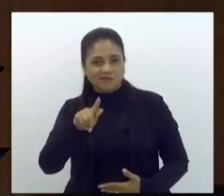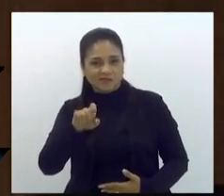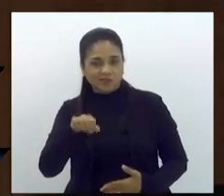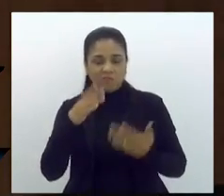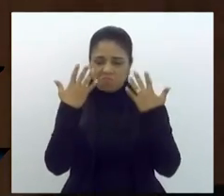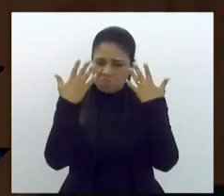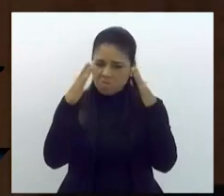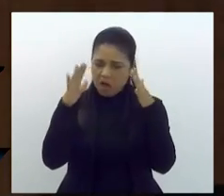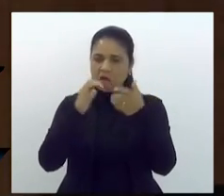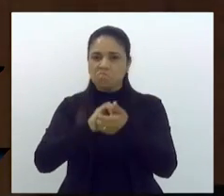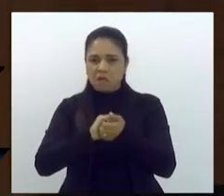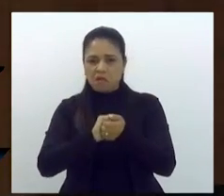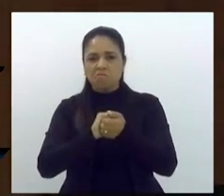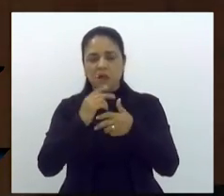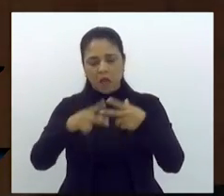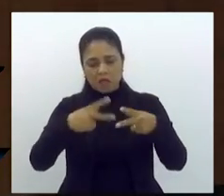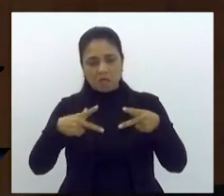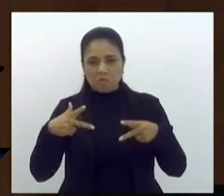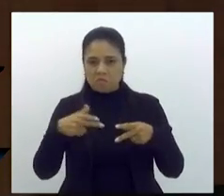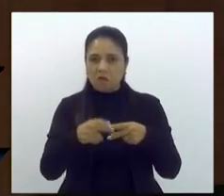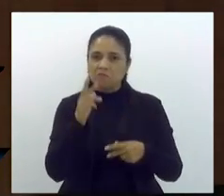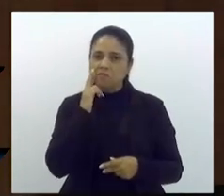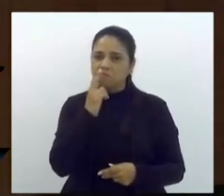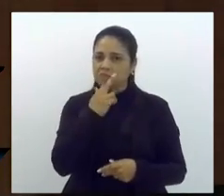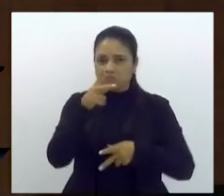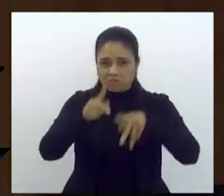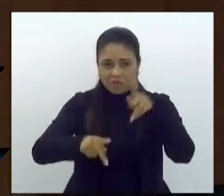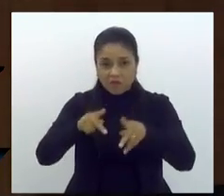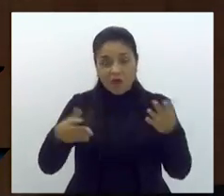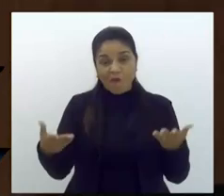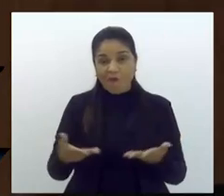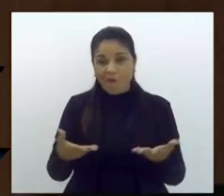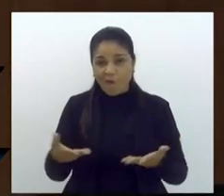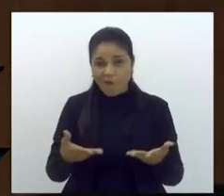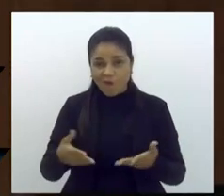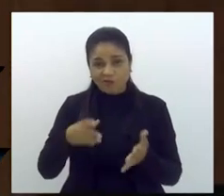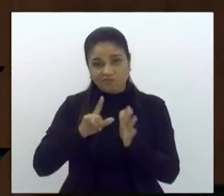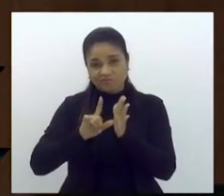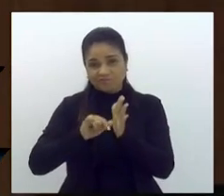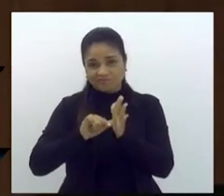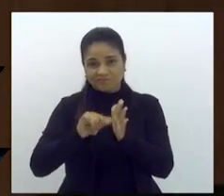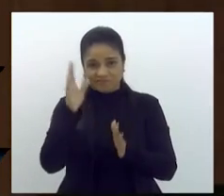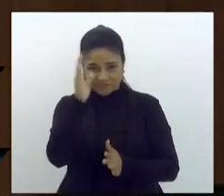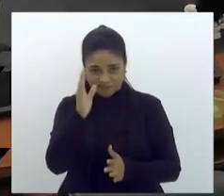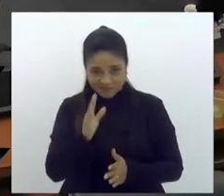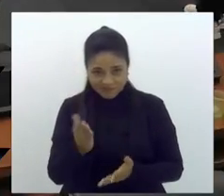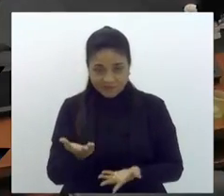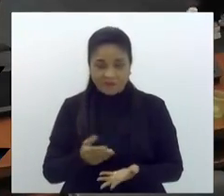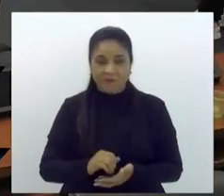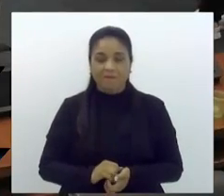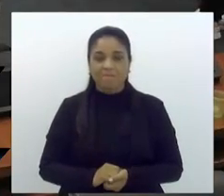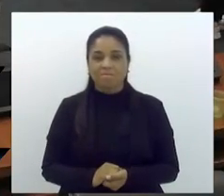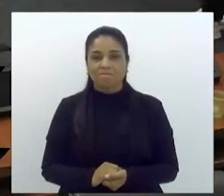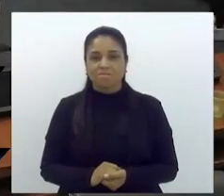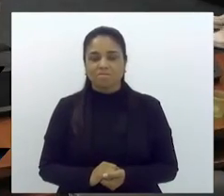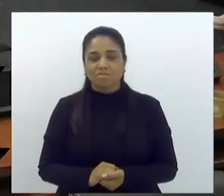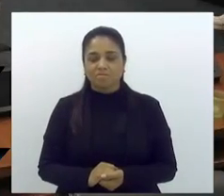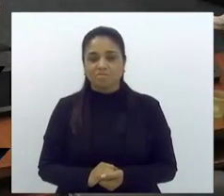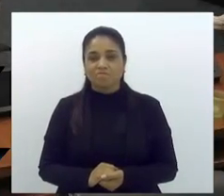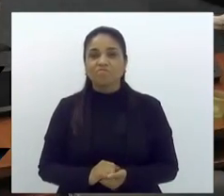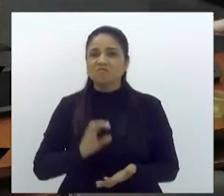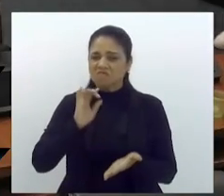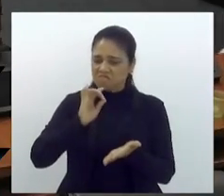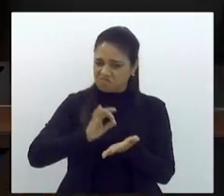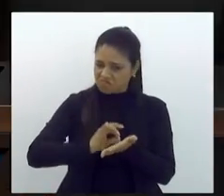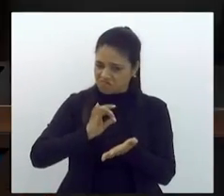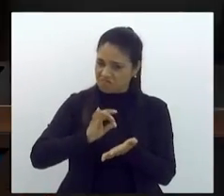pela inauguração do restaurante popular hoje ali na central do Brasil verdade